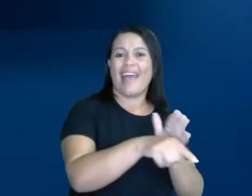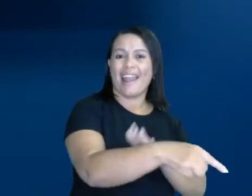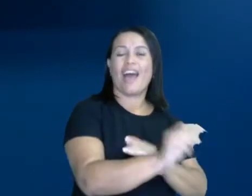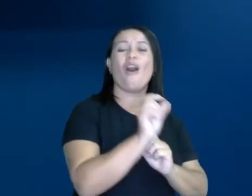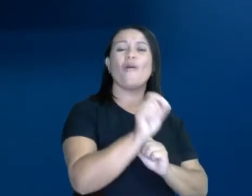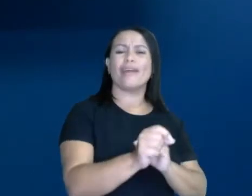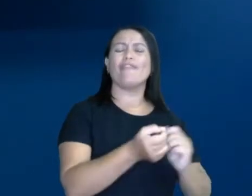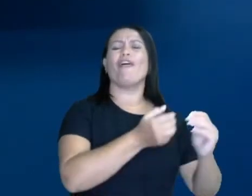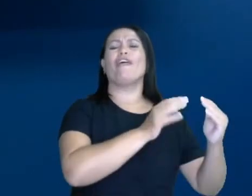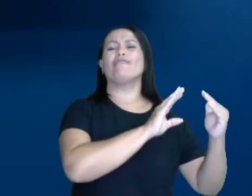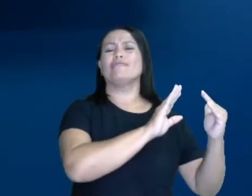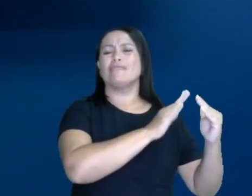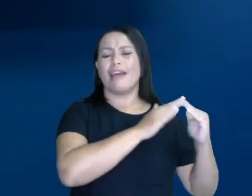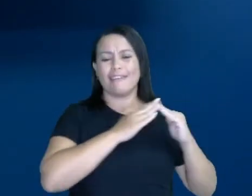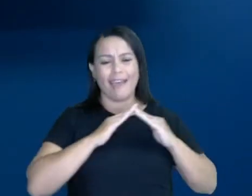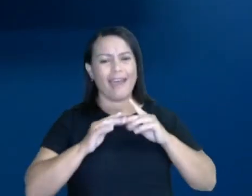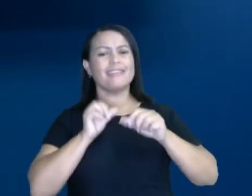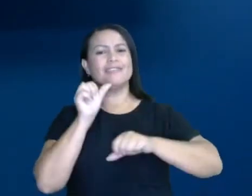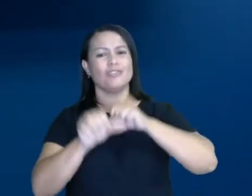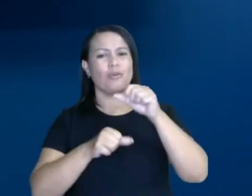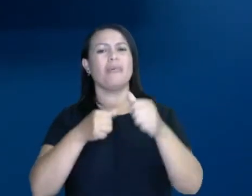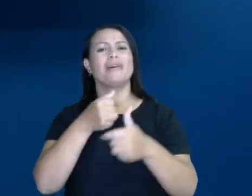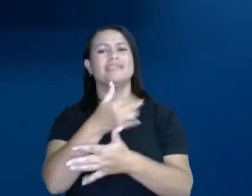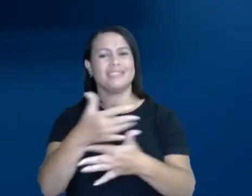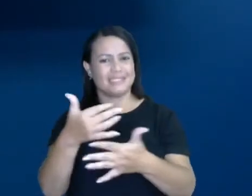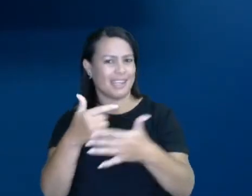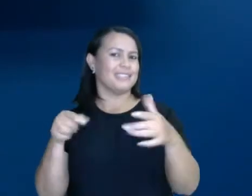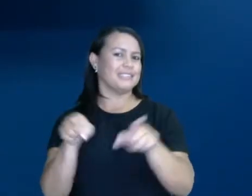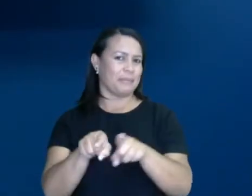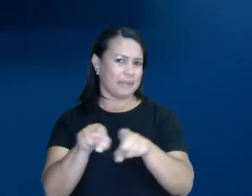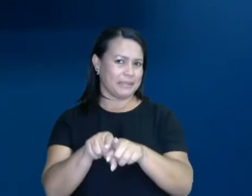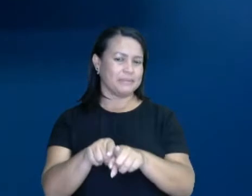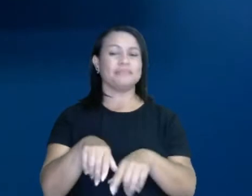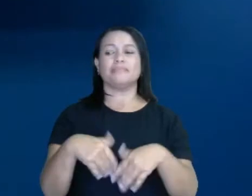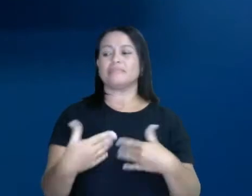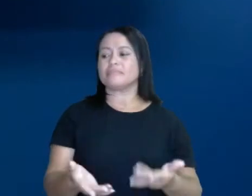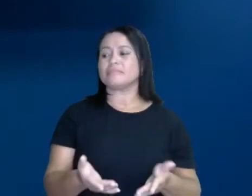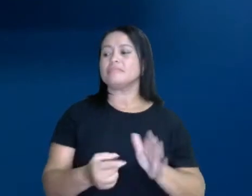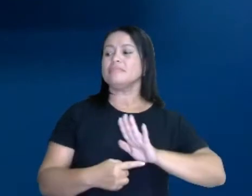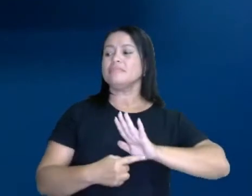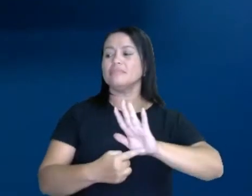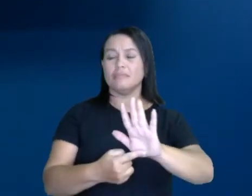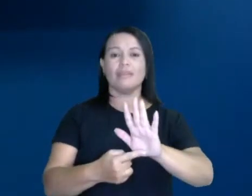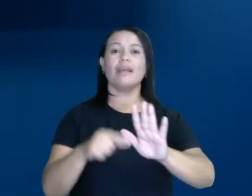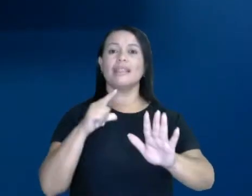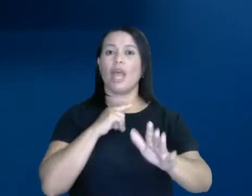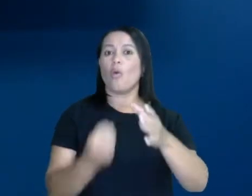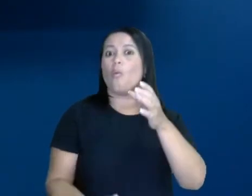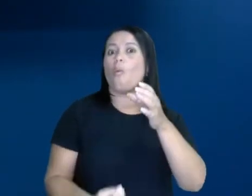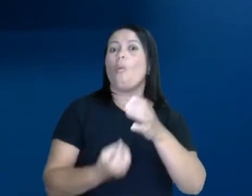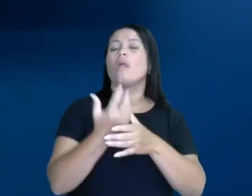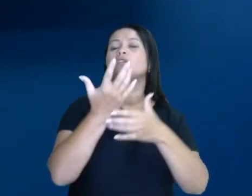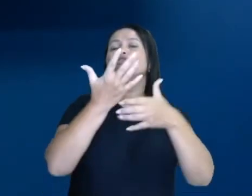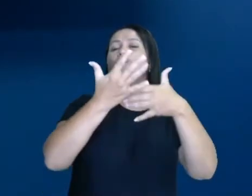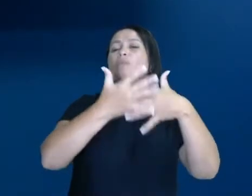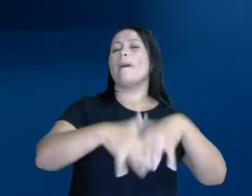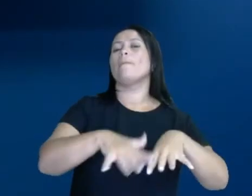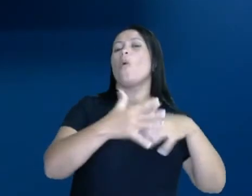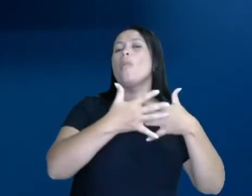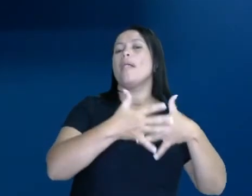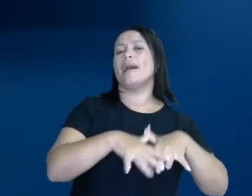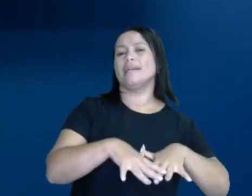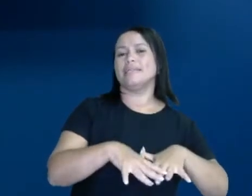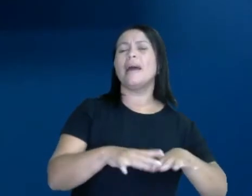os povoados que depois se tornaram cidades também. Né? Então essa aí é quando as cidades têm uma origem espontânea, tá bem,